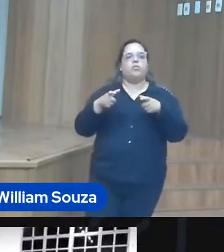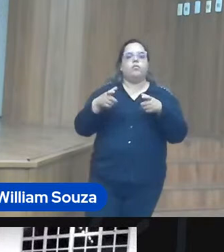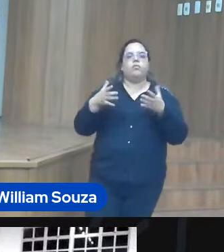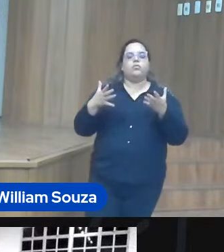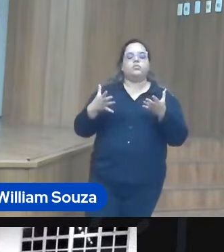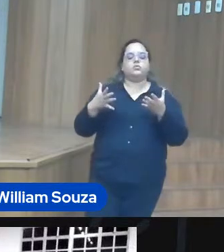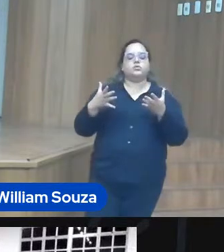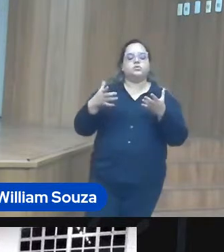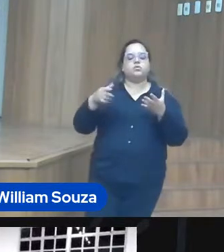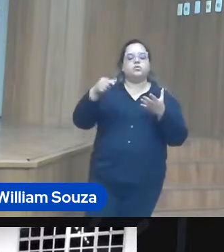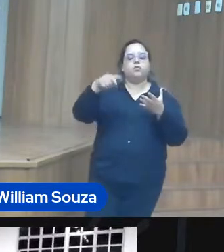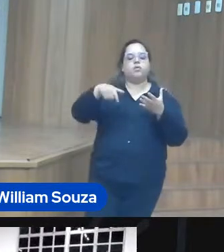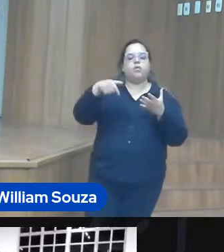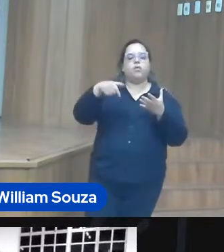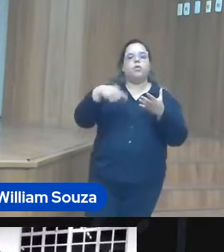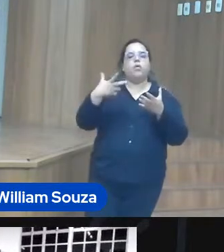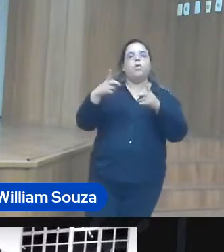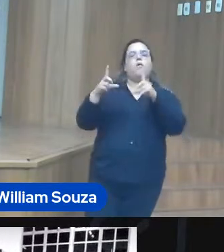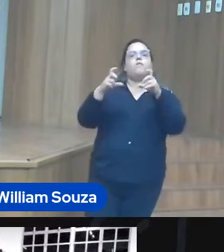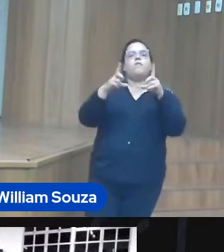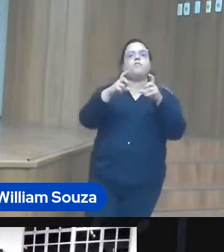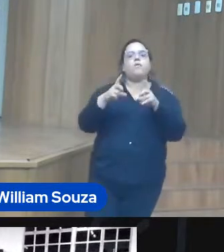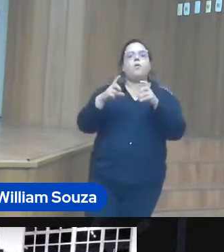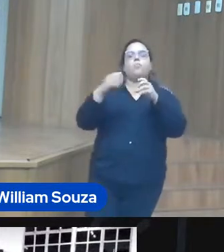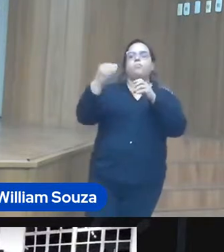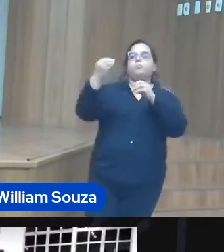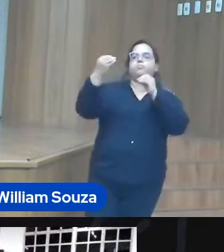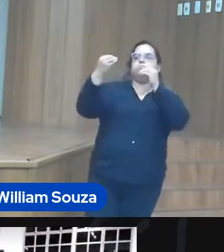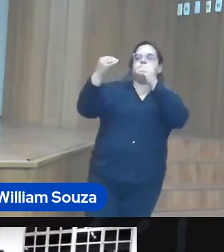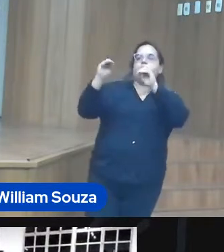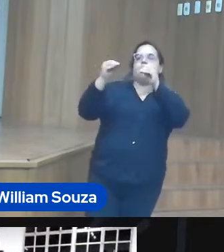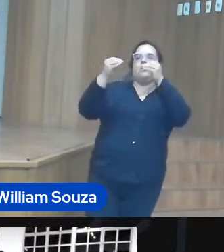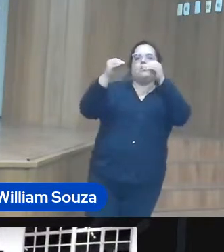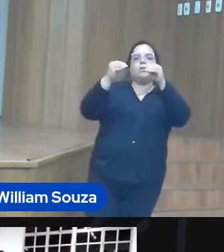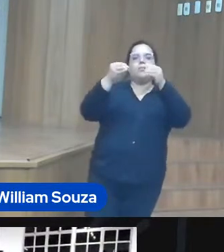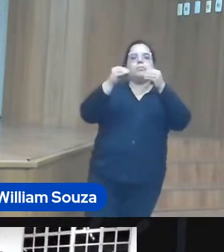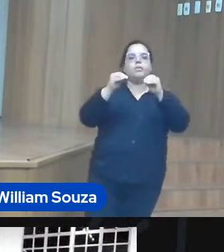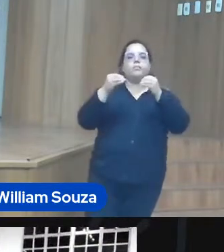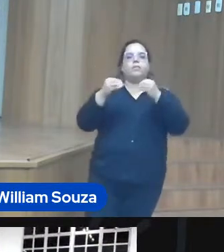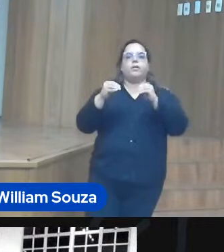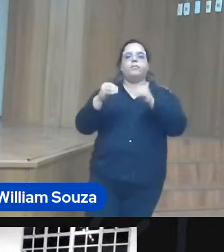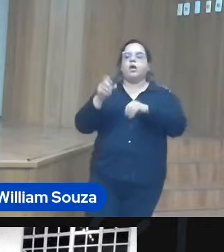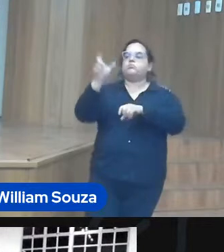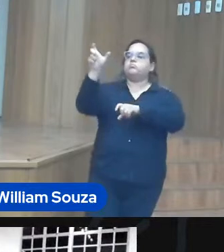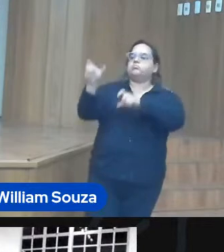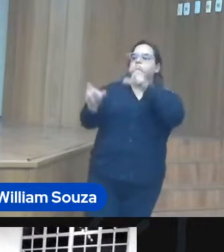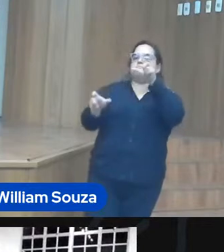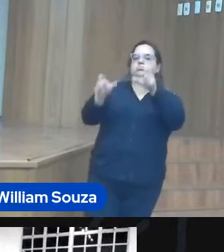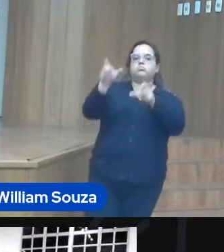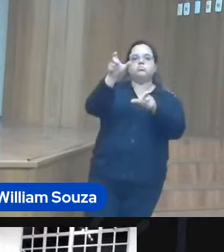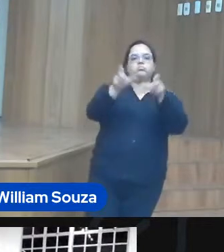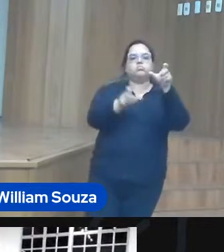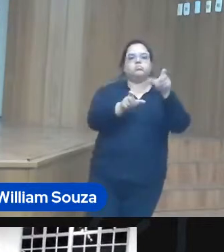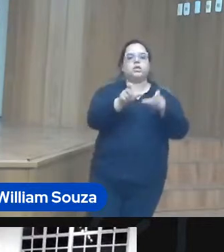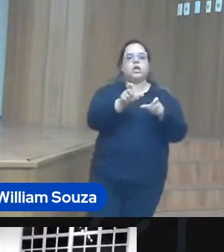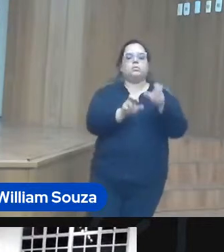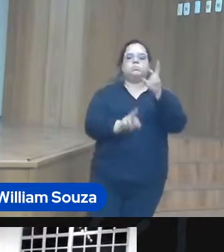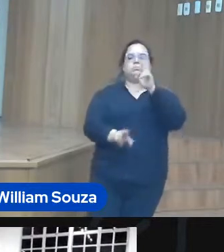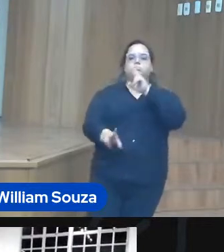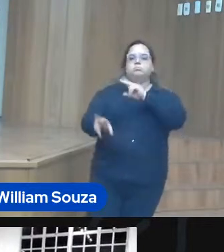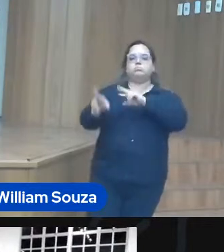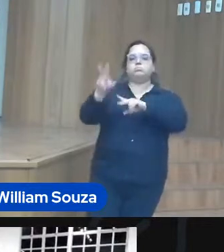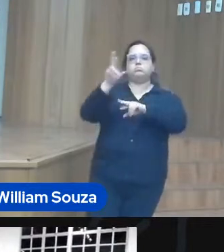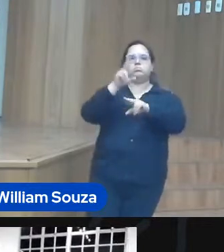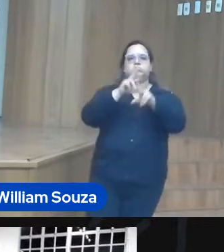foram colocadas fotos de pessoas diferentes e de diferentes